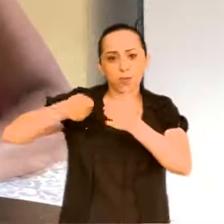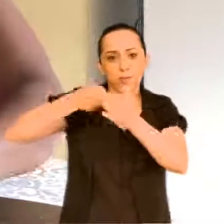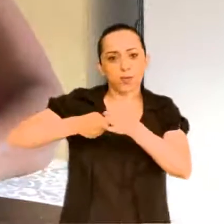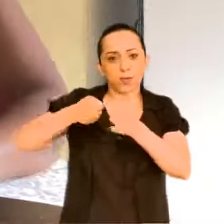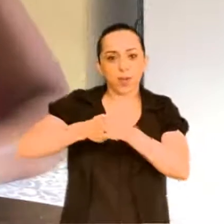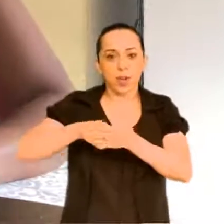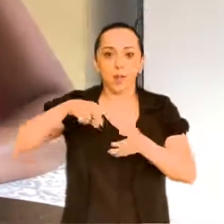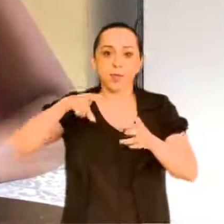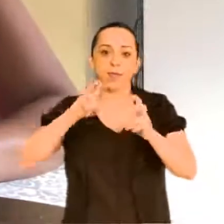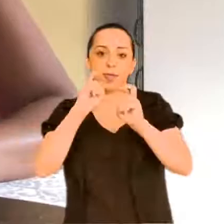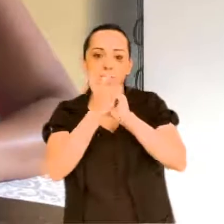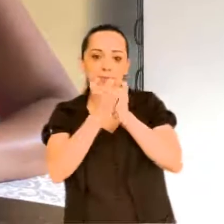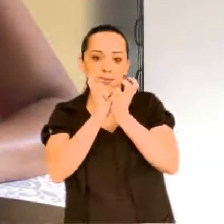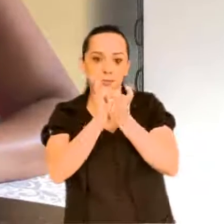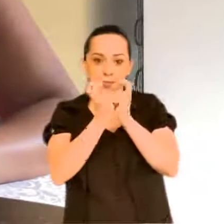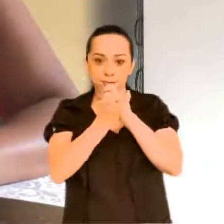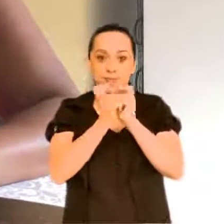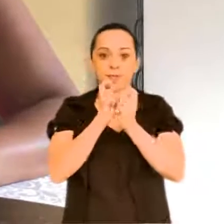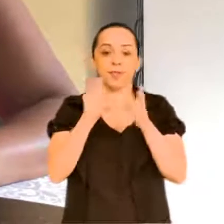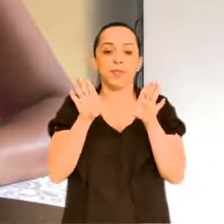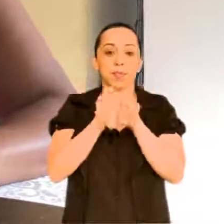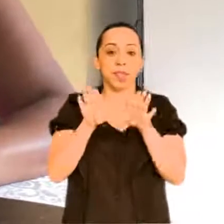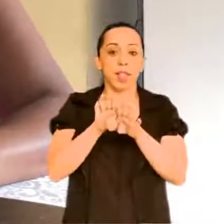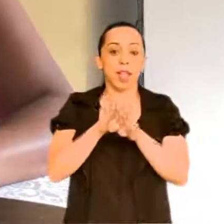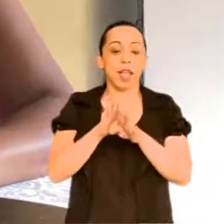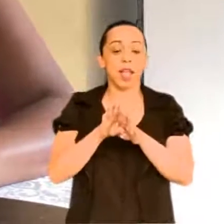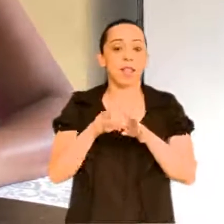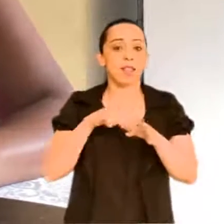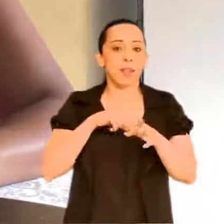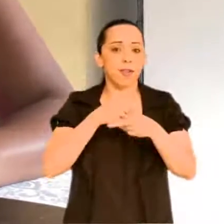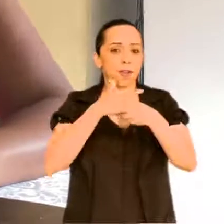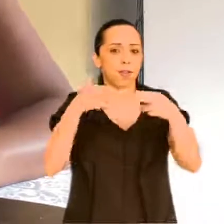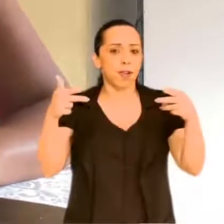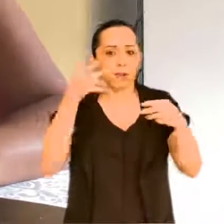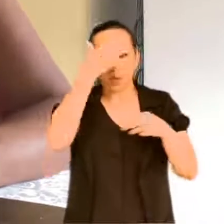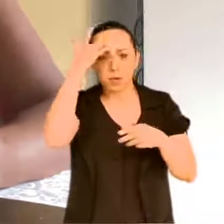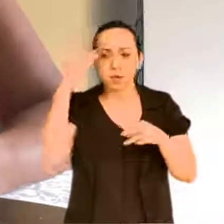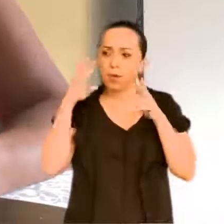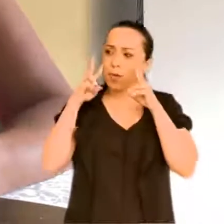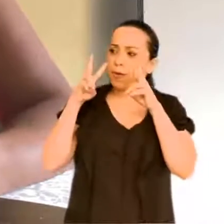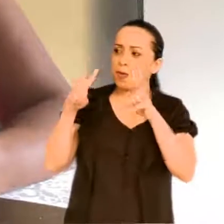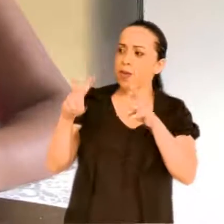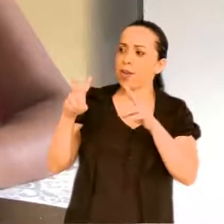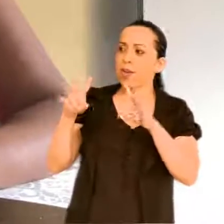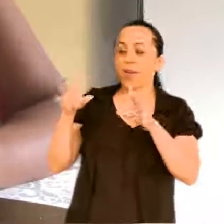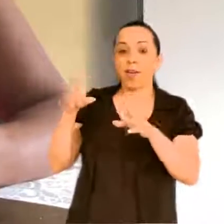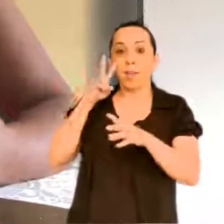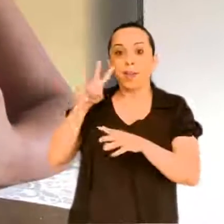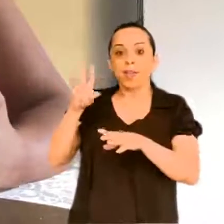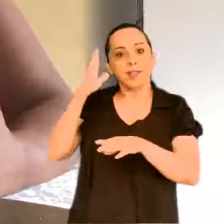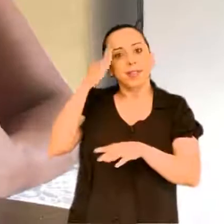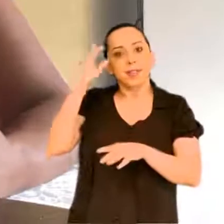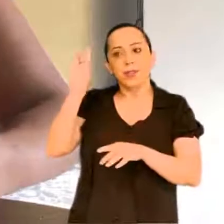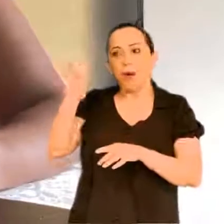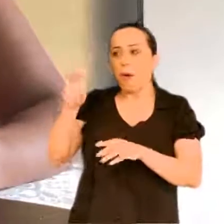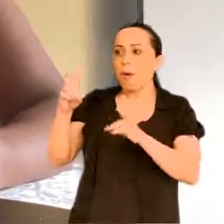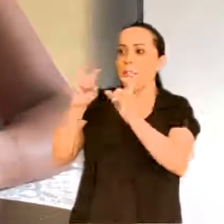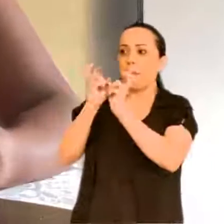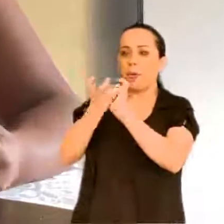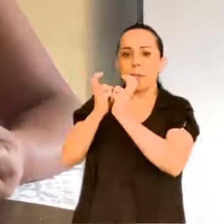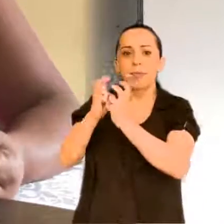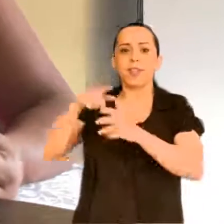os nossos grupos de resistência de capoeira, que talvez... a maioria das pessoas